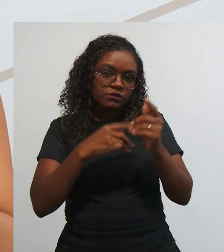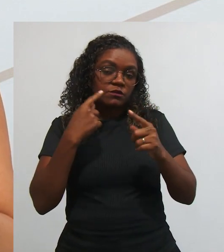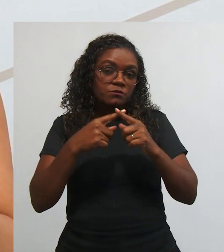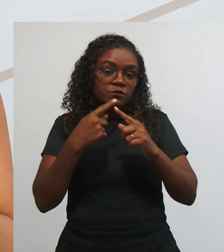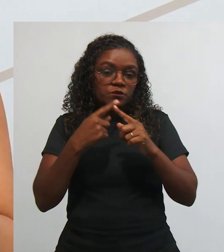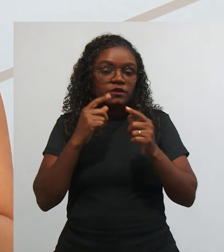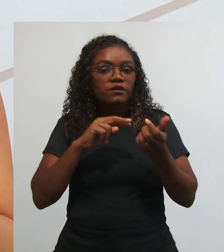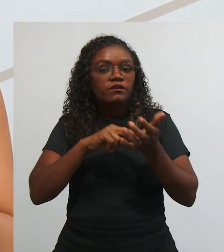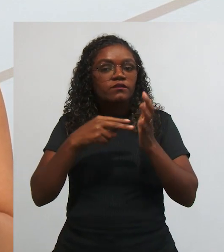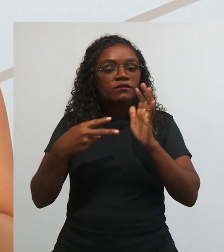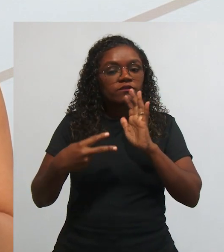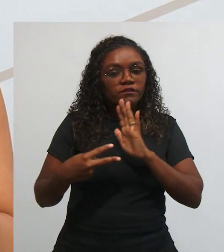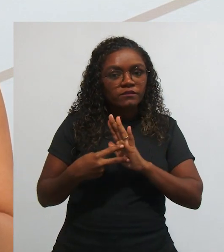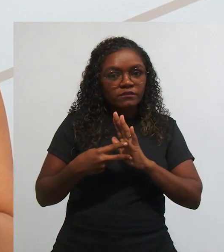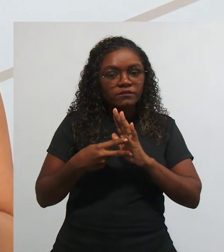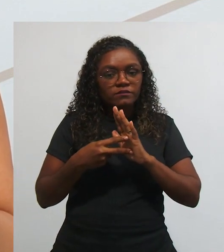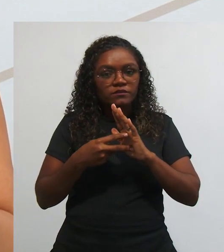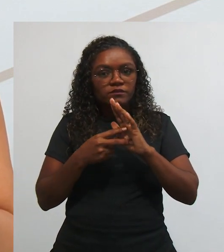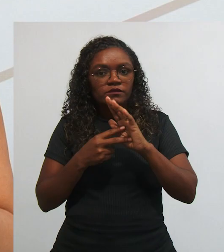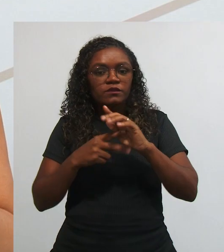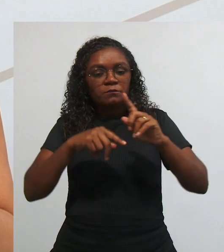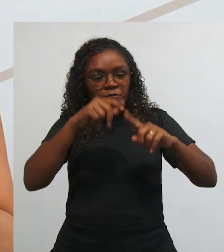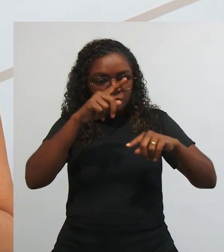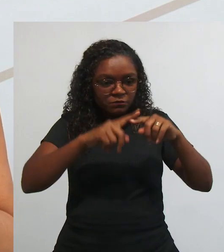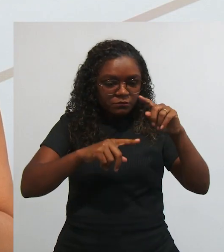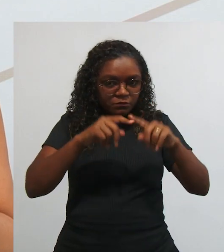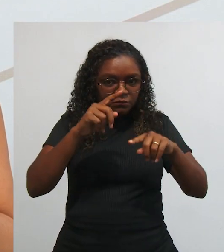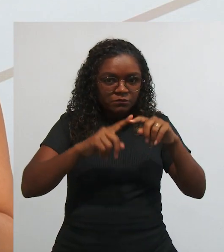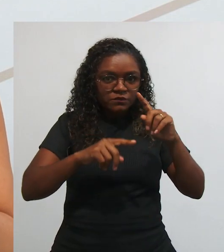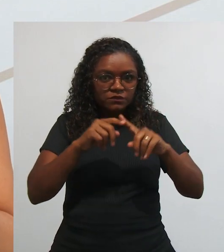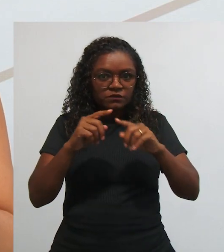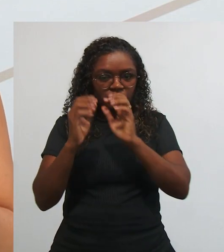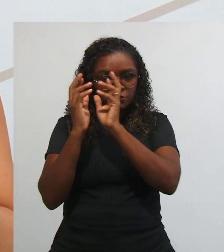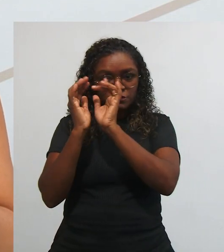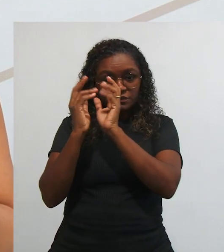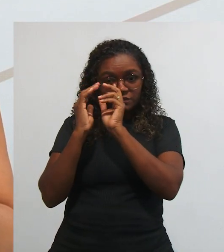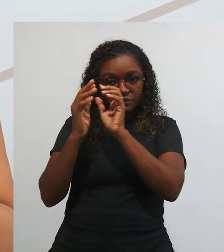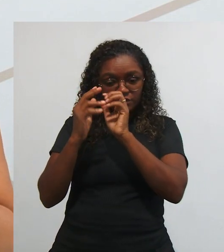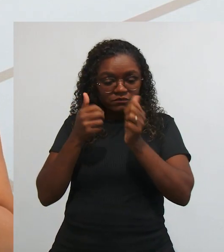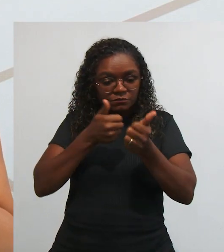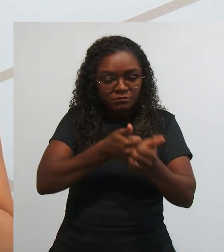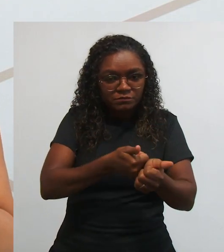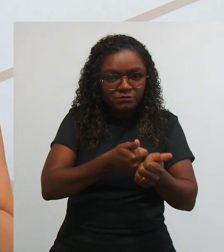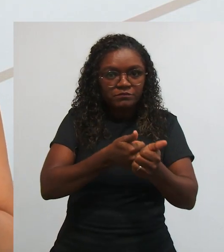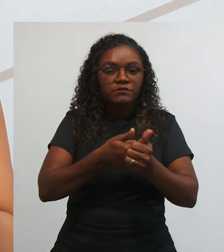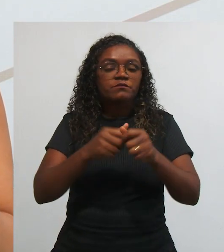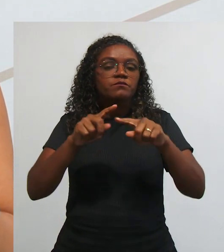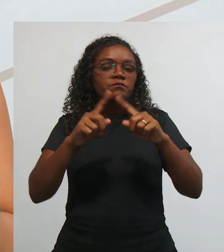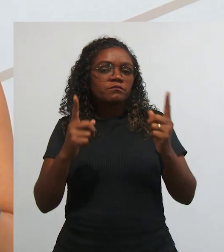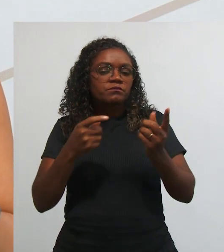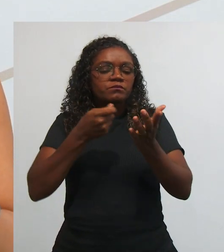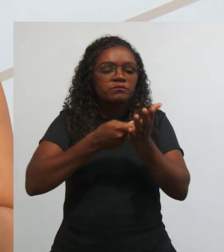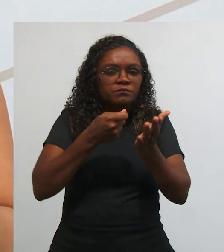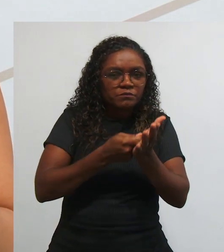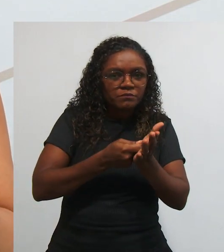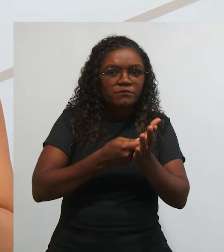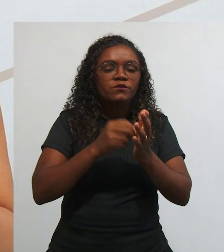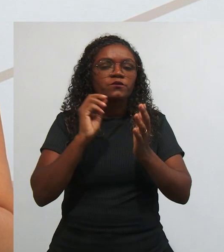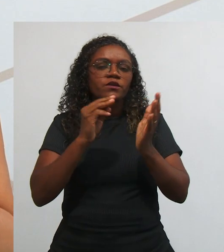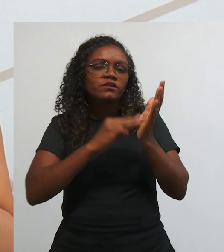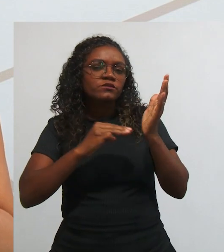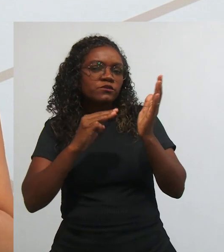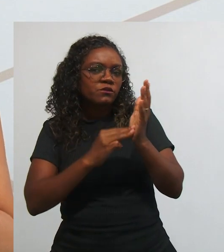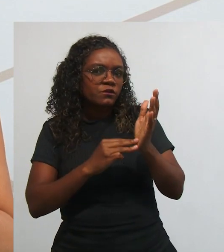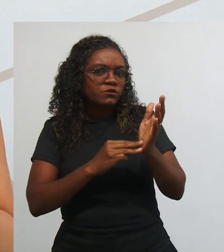se aproximar dos objetos cognoscíveis. E esta rigorosidade metódica não